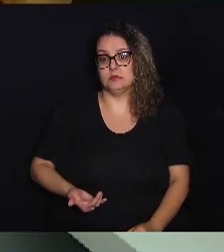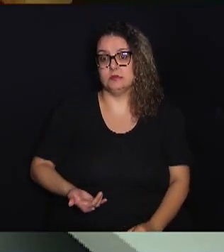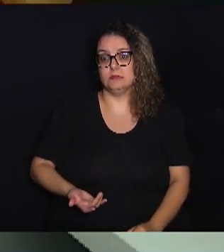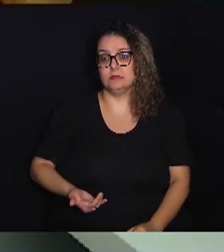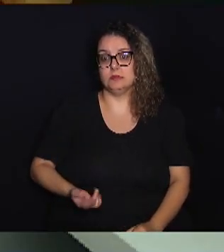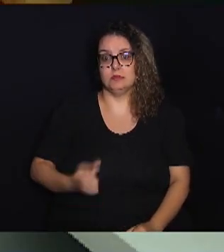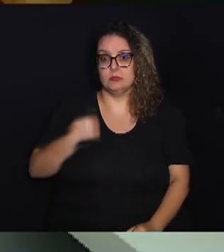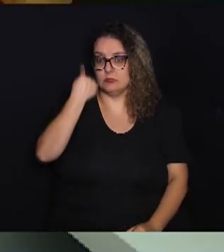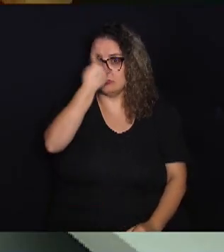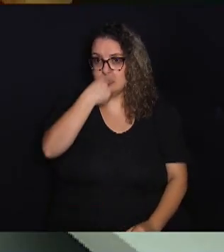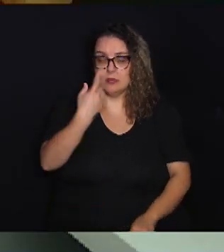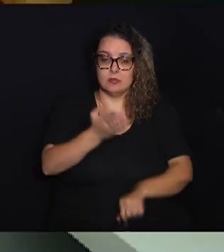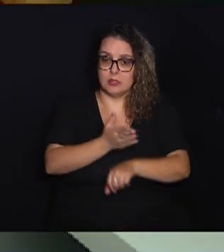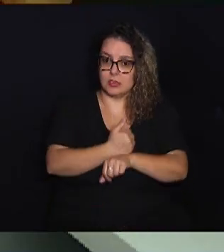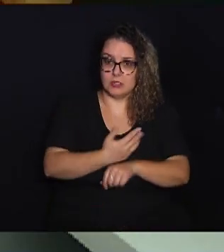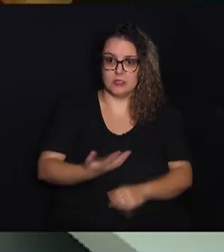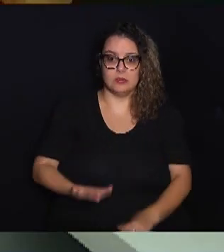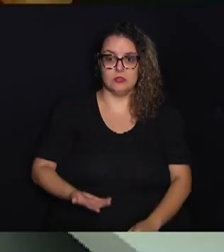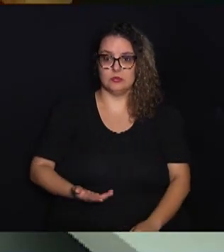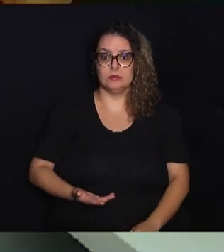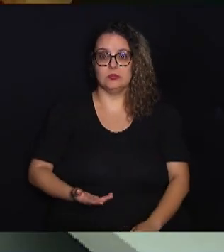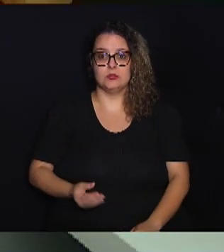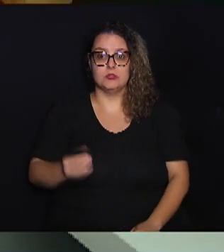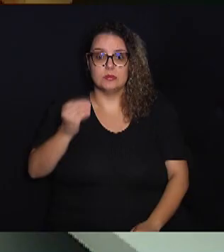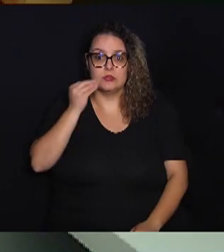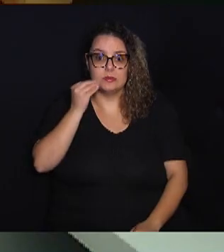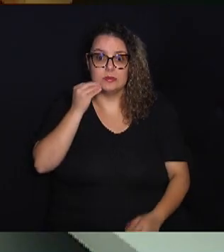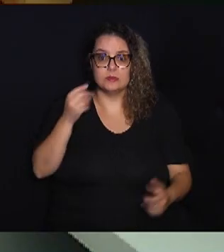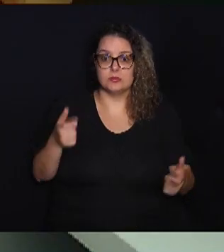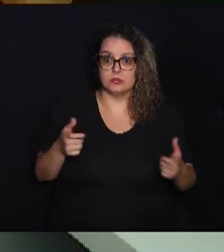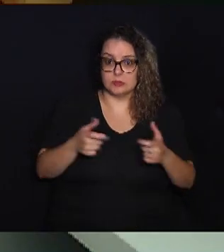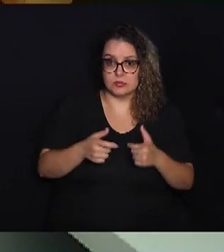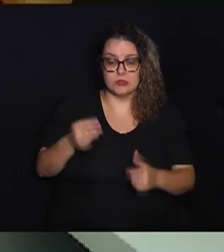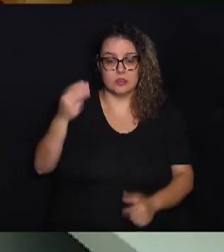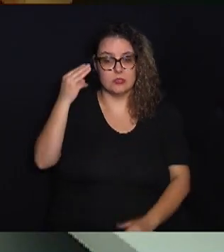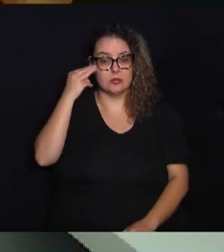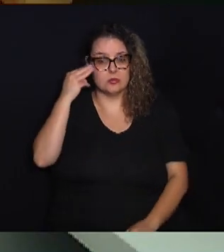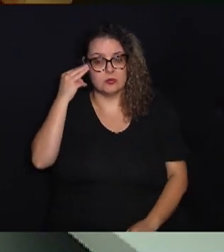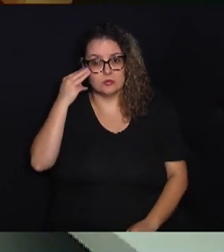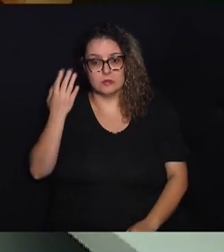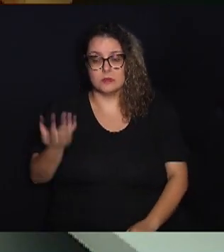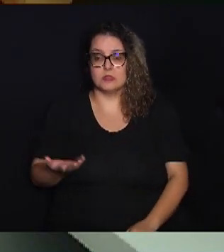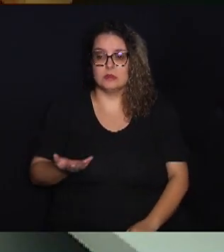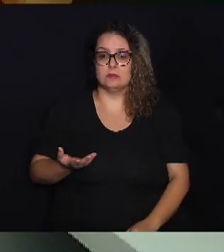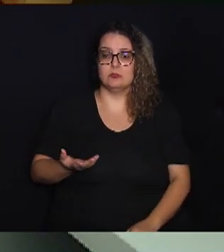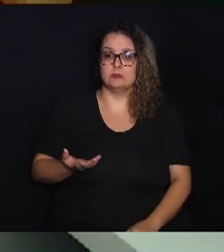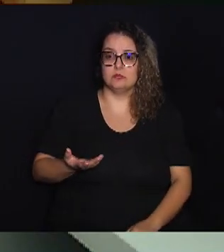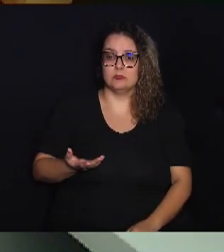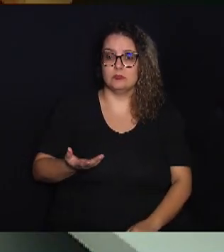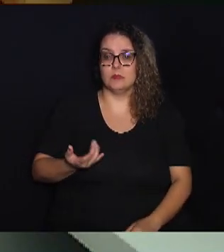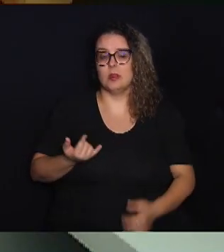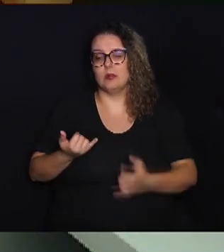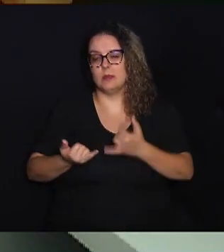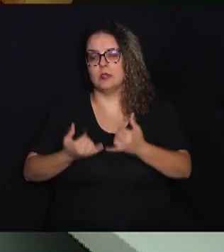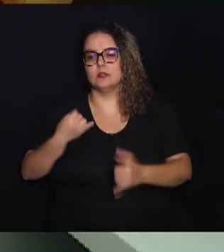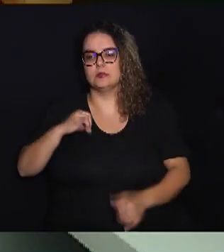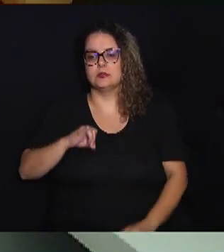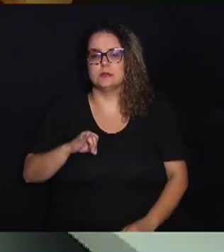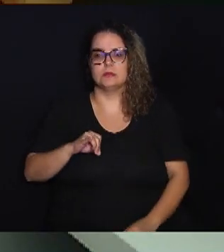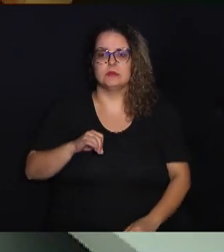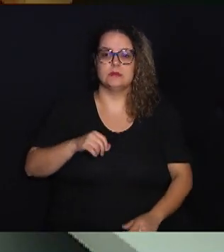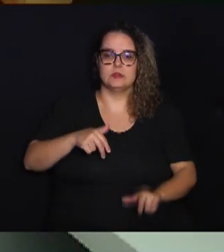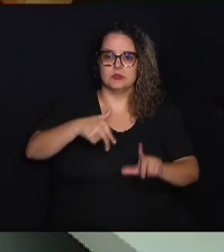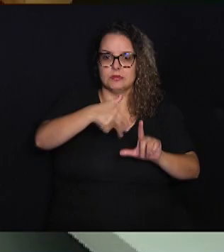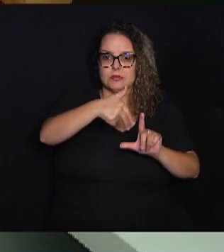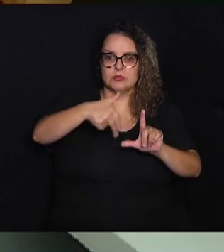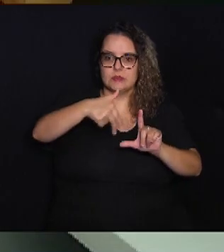uma hora mais ou menos antes de dormir, a gente tenta reduzir a atividade mental. Então, eu brinco que se você for ver Netflix antes de